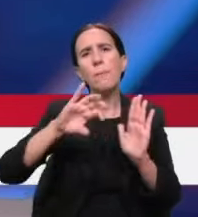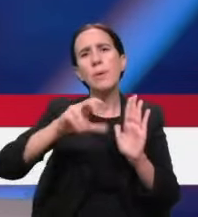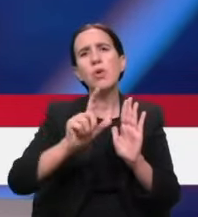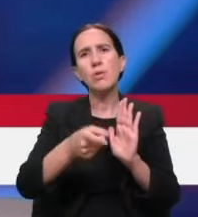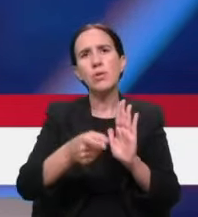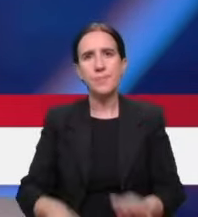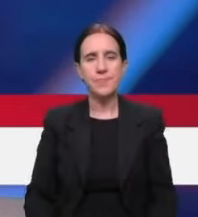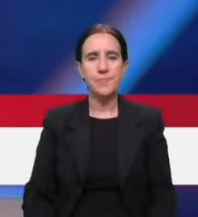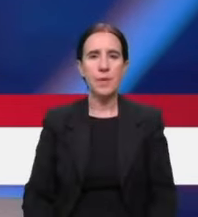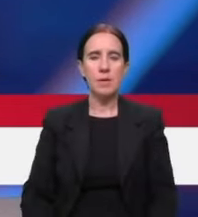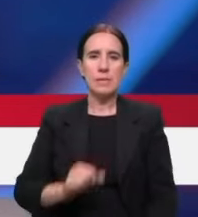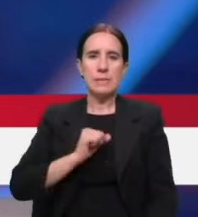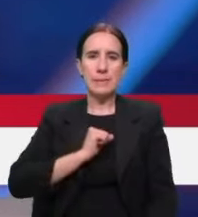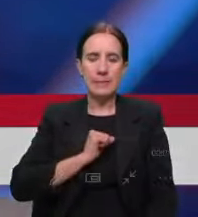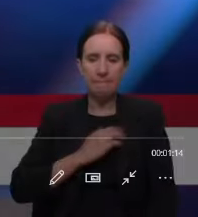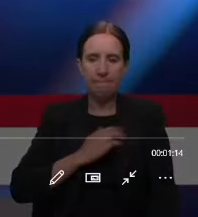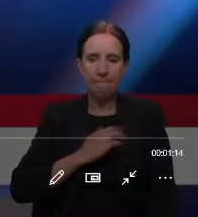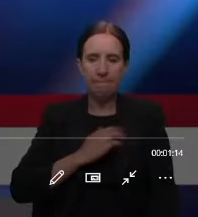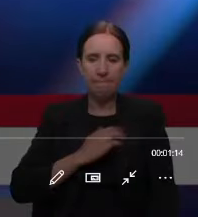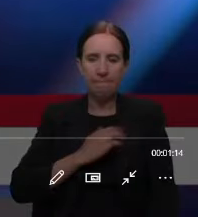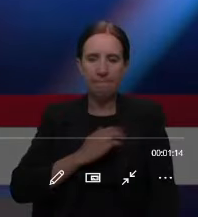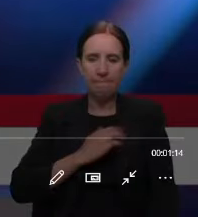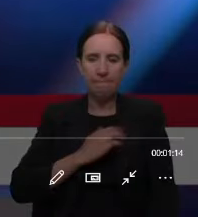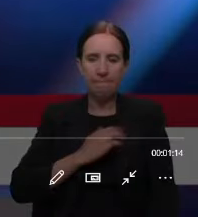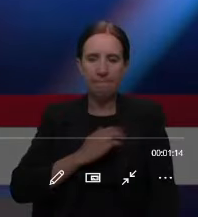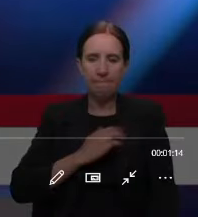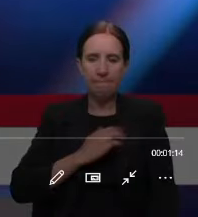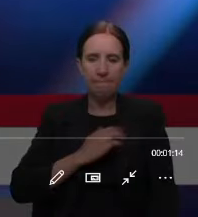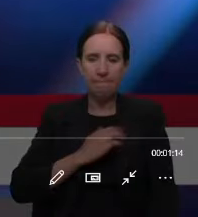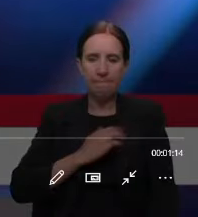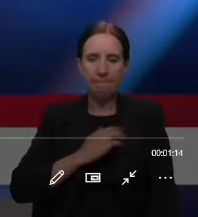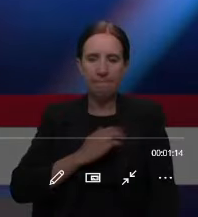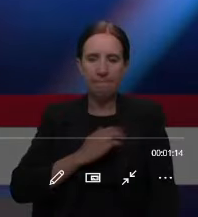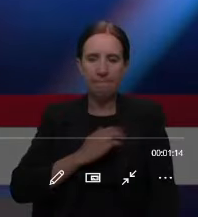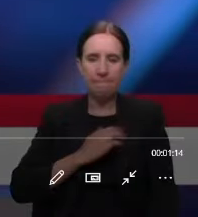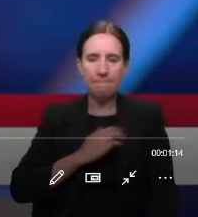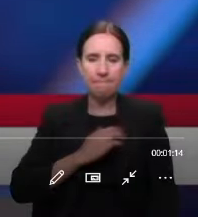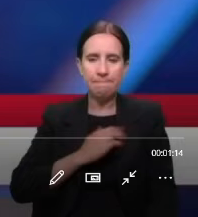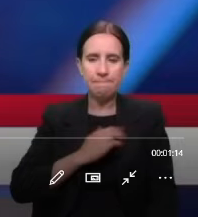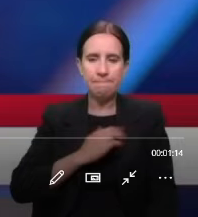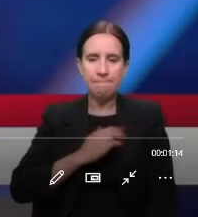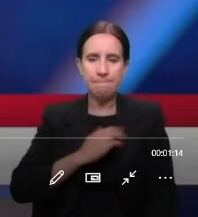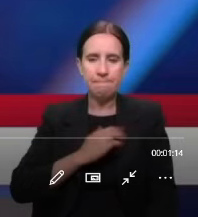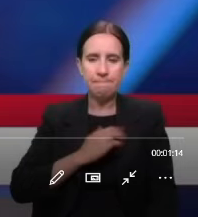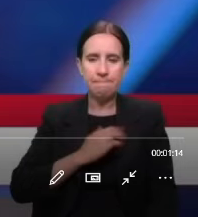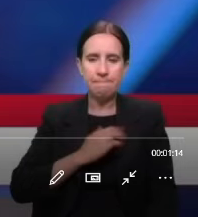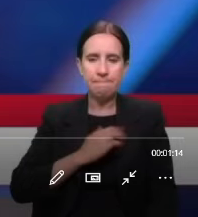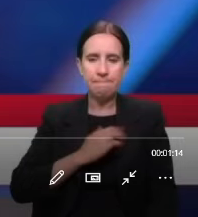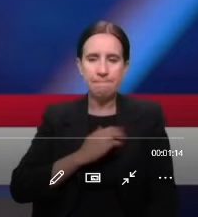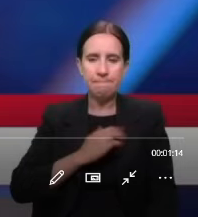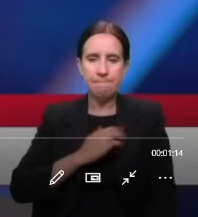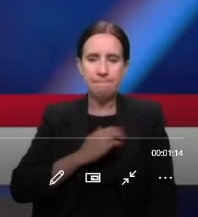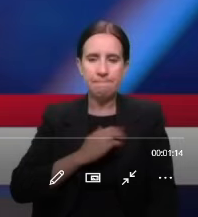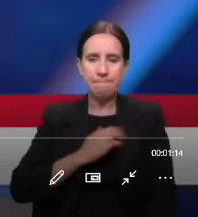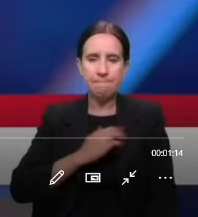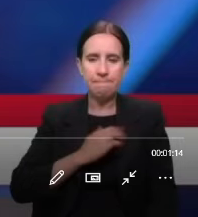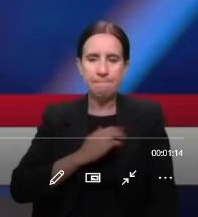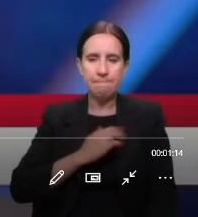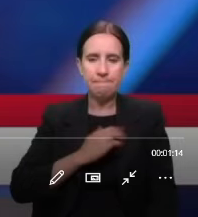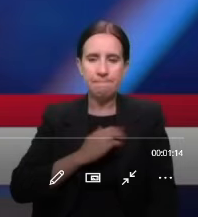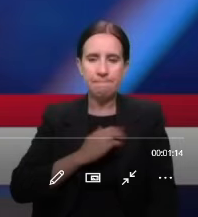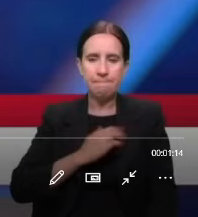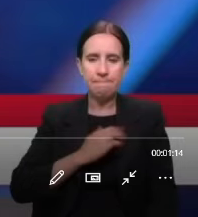Bom, o nosso modelo... Não existe. Não existe. Aliás, para quem, enfim, o MRPP